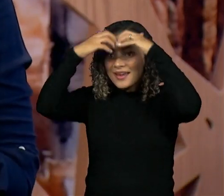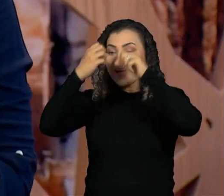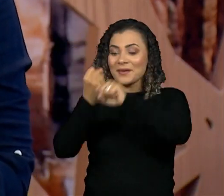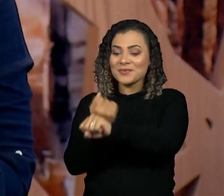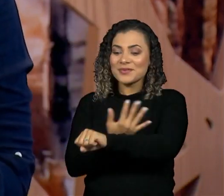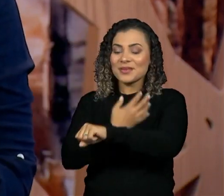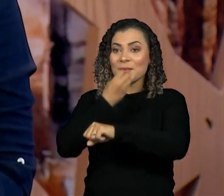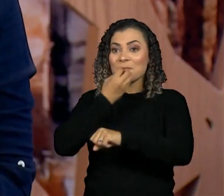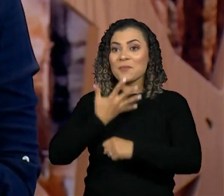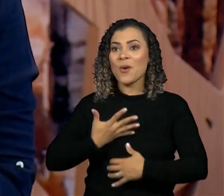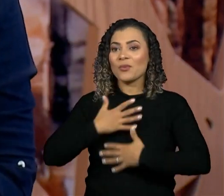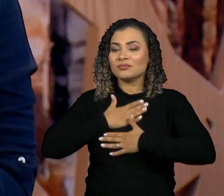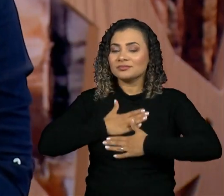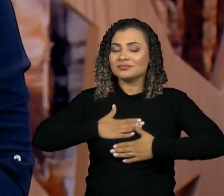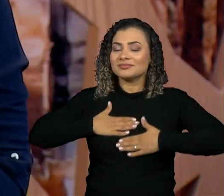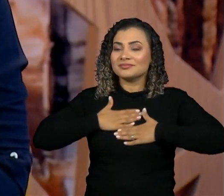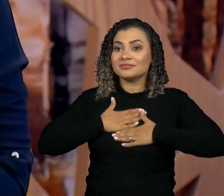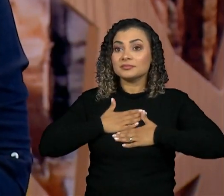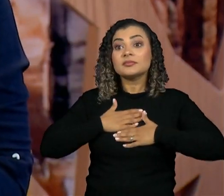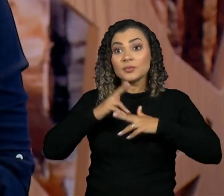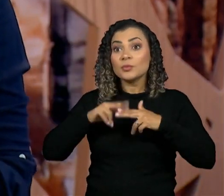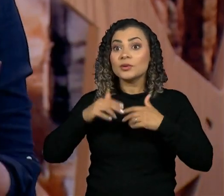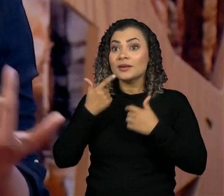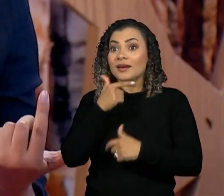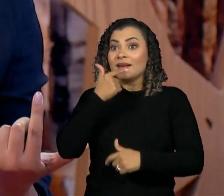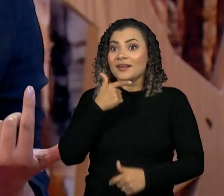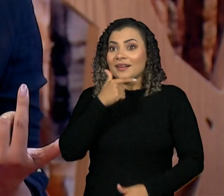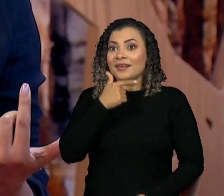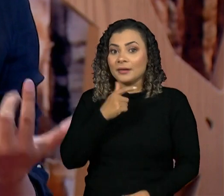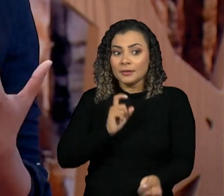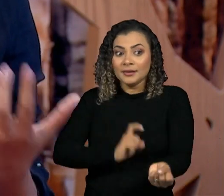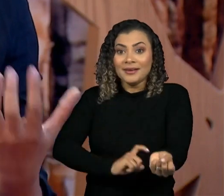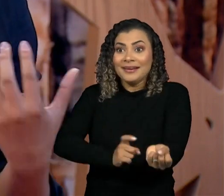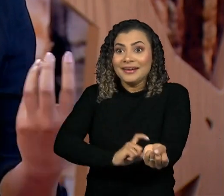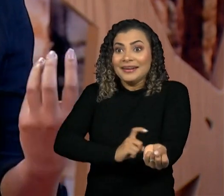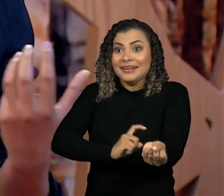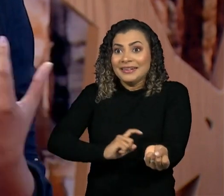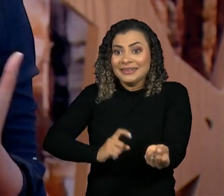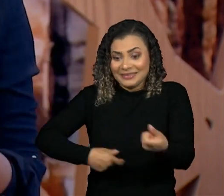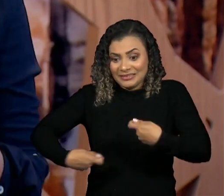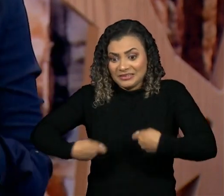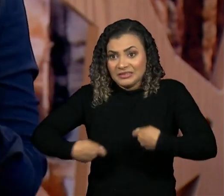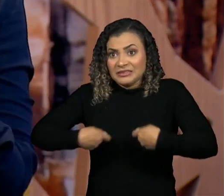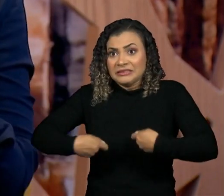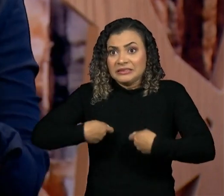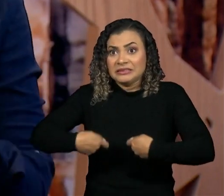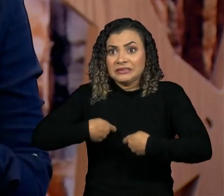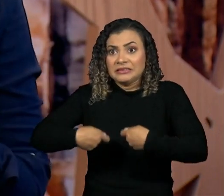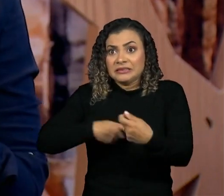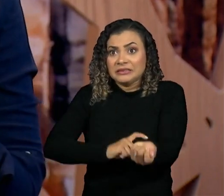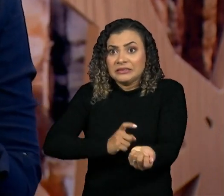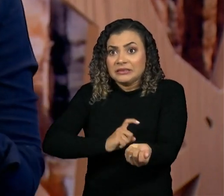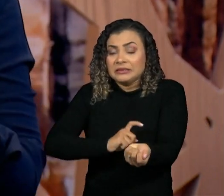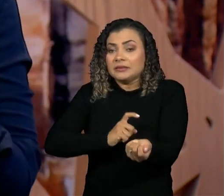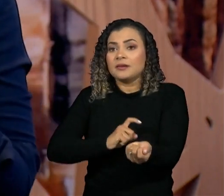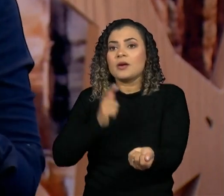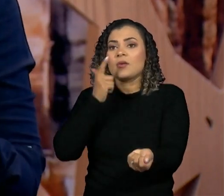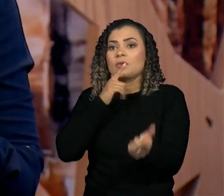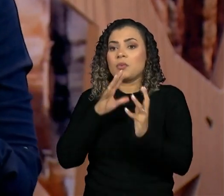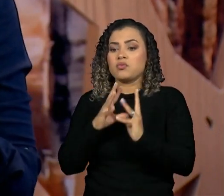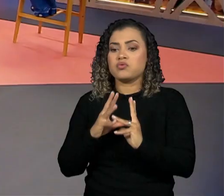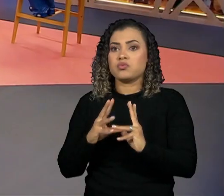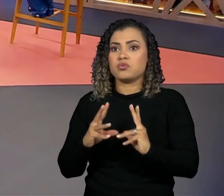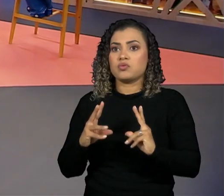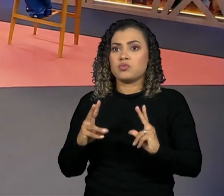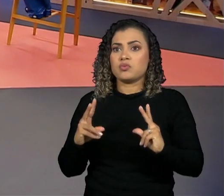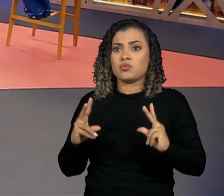boas acontecem, o sorriso ele tem essa função nesse momento mais tenso de estresse, de baixar, né? Se a gente for